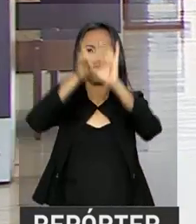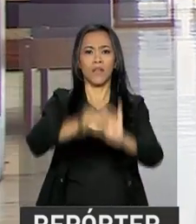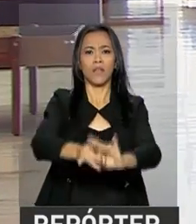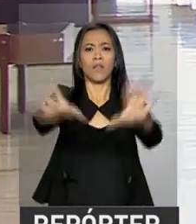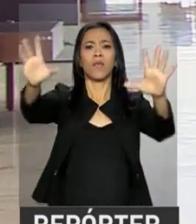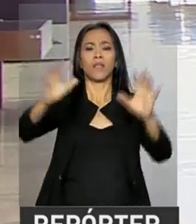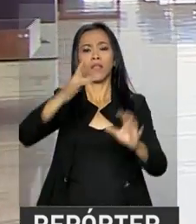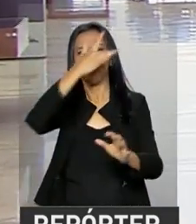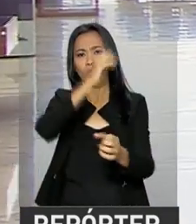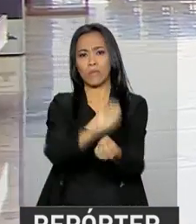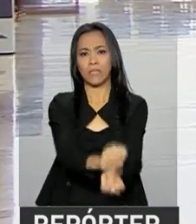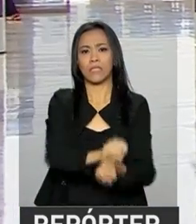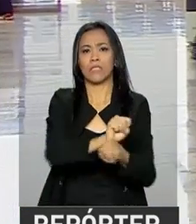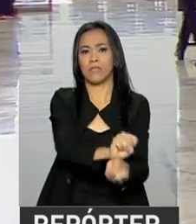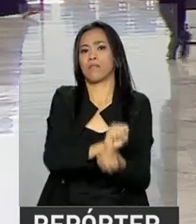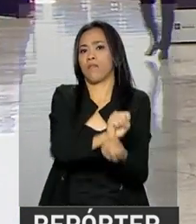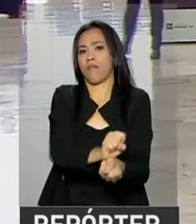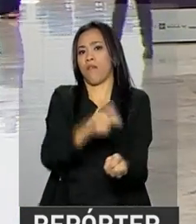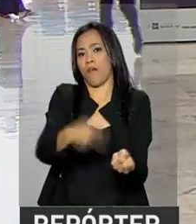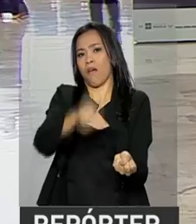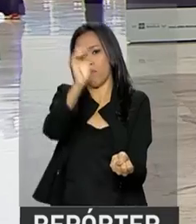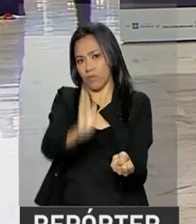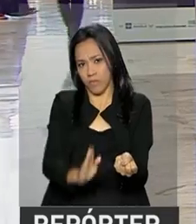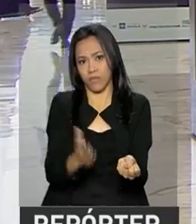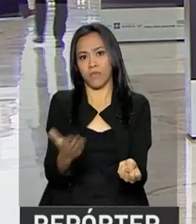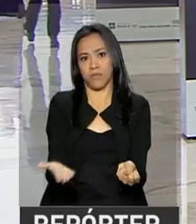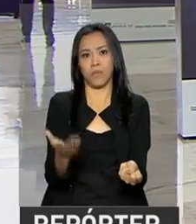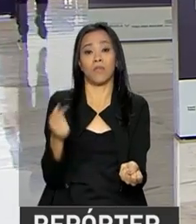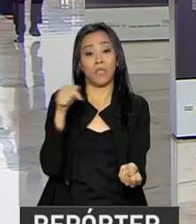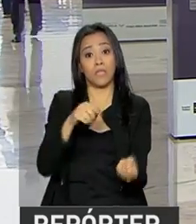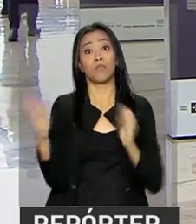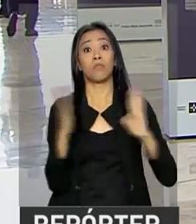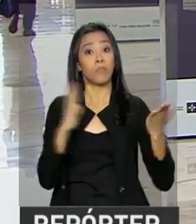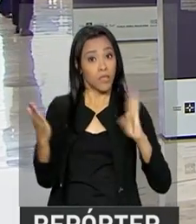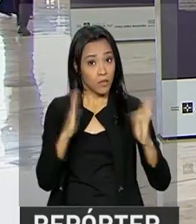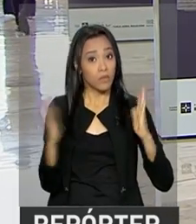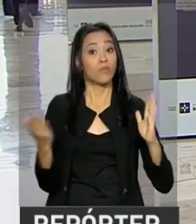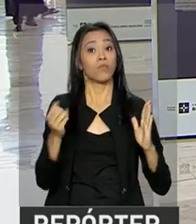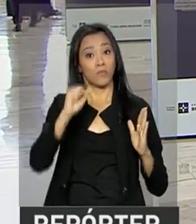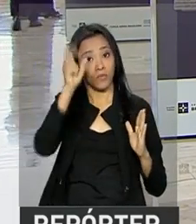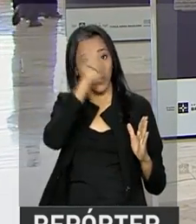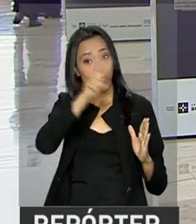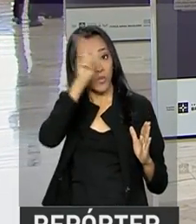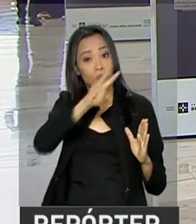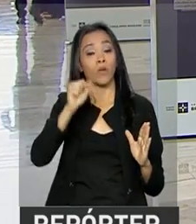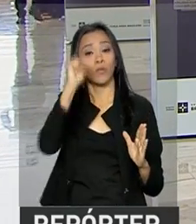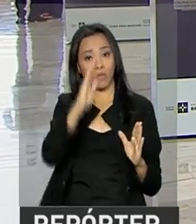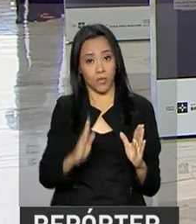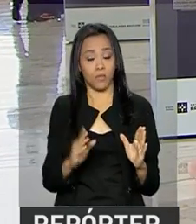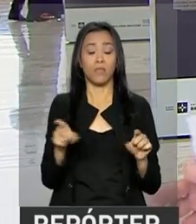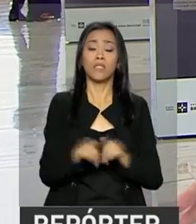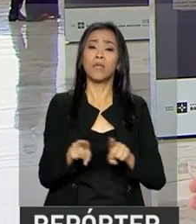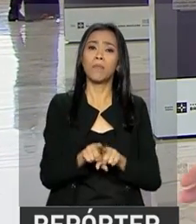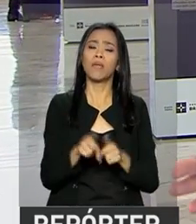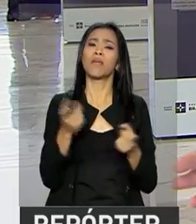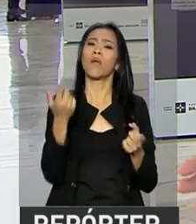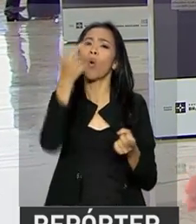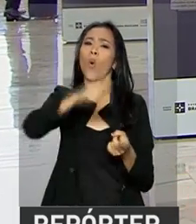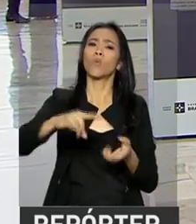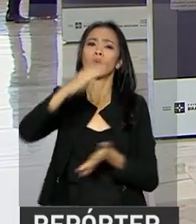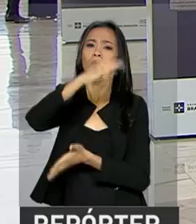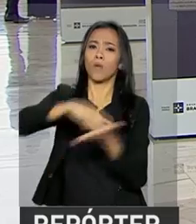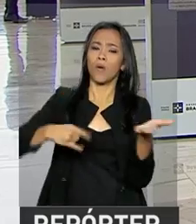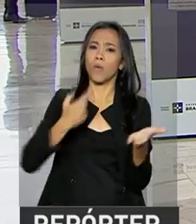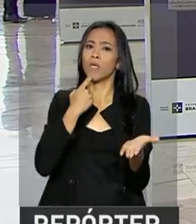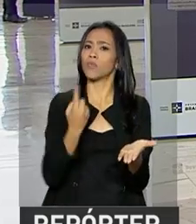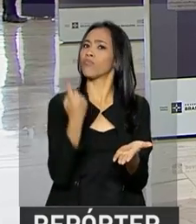Isabel entre outros documentos históricos do período do Brasil colônia e também eh documentos mais recentes que remontam por exemplo ao